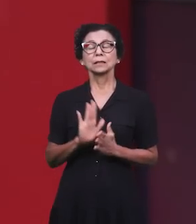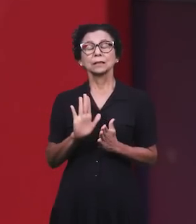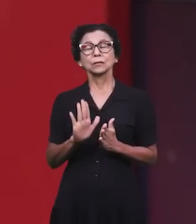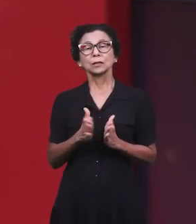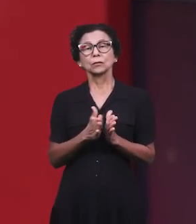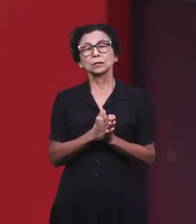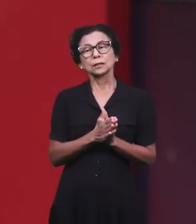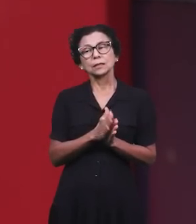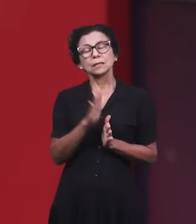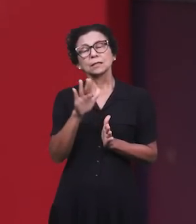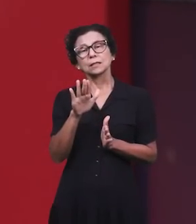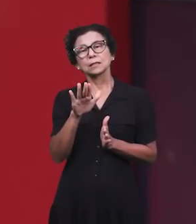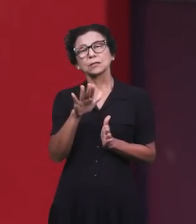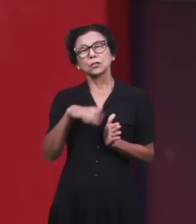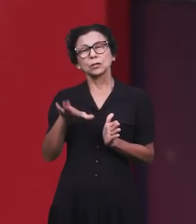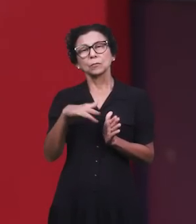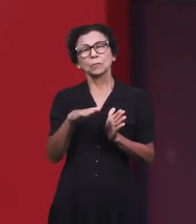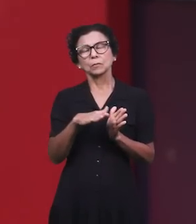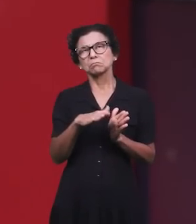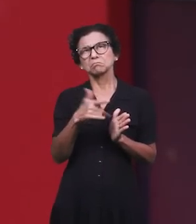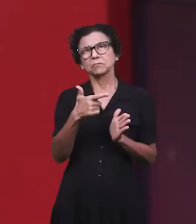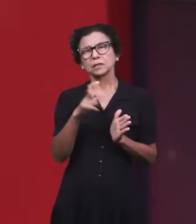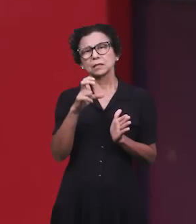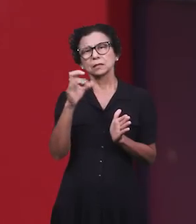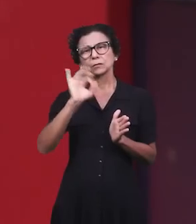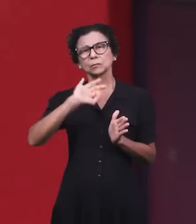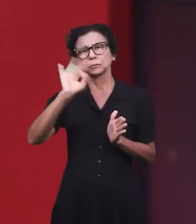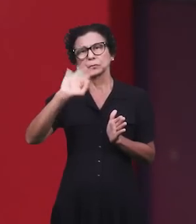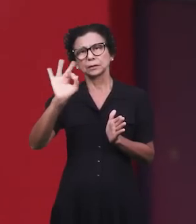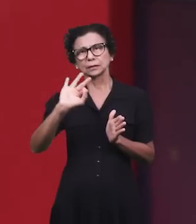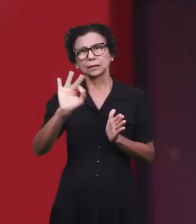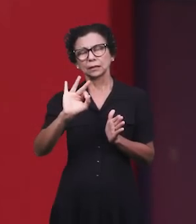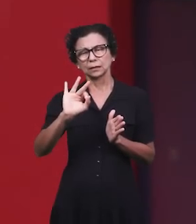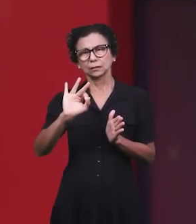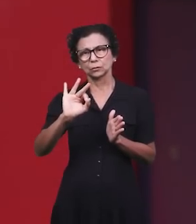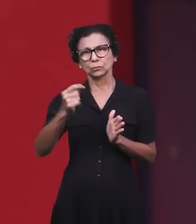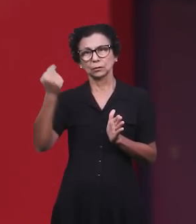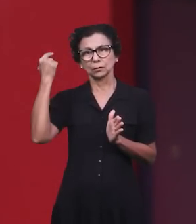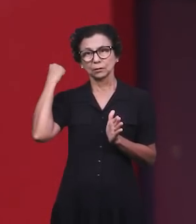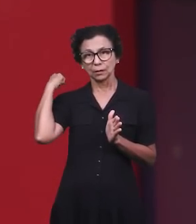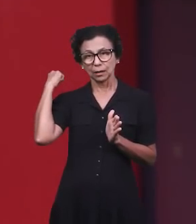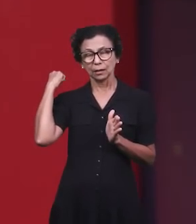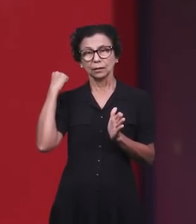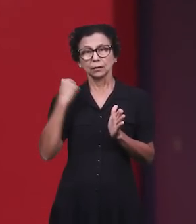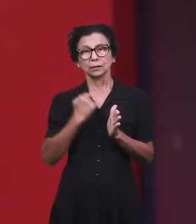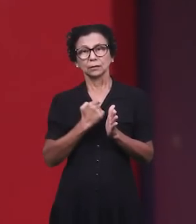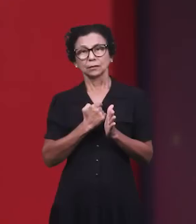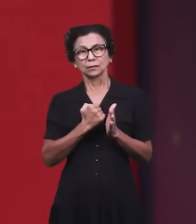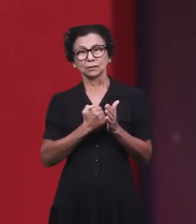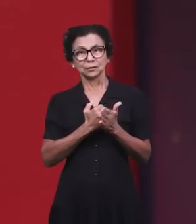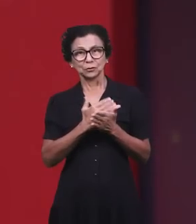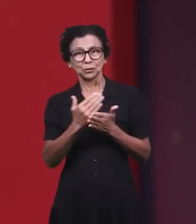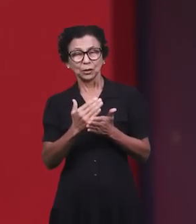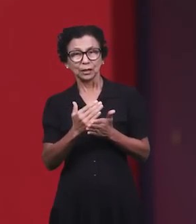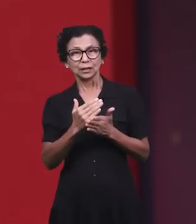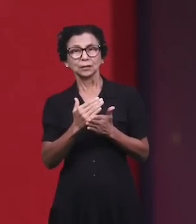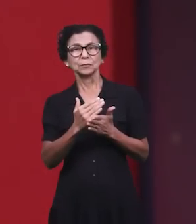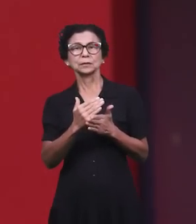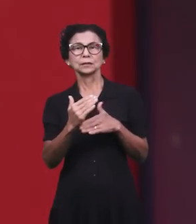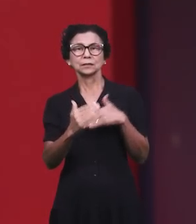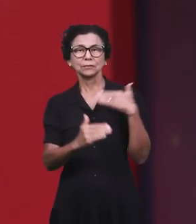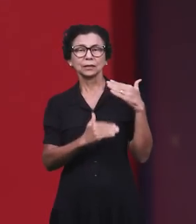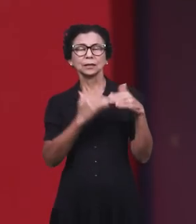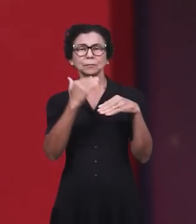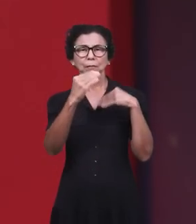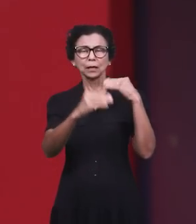né? Geralmente, isso aí em 25% daquilo que era inicialmente estabelecido, você vai prolongando a partir que você vai dando